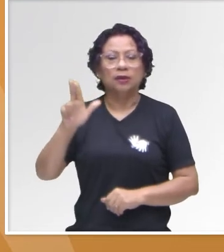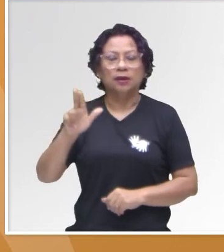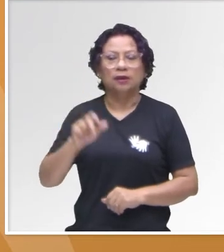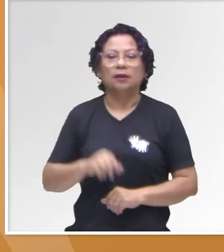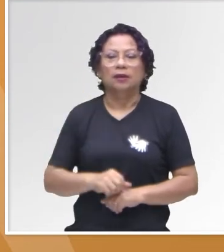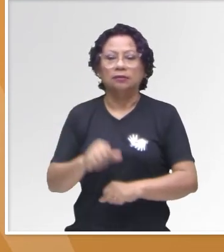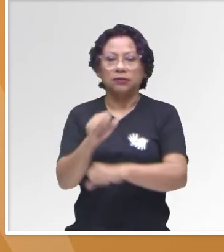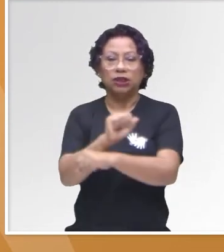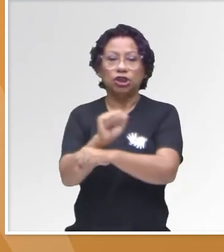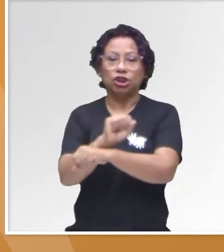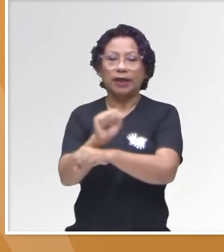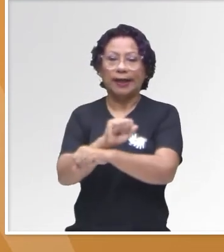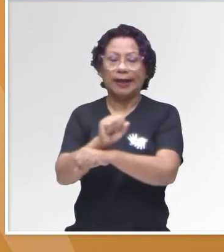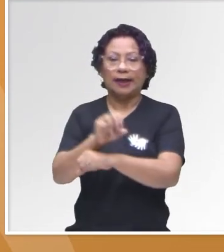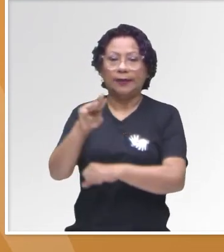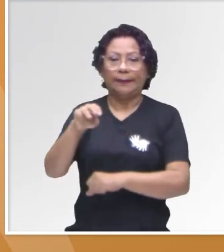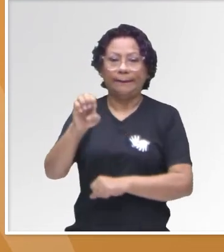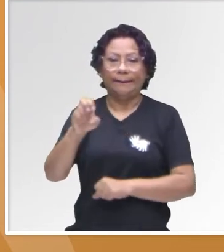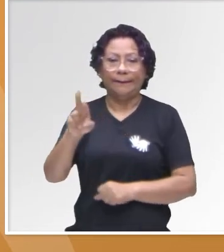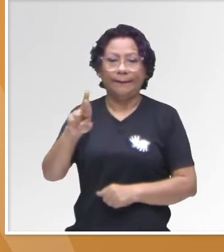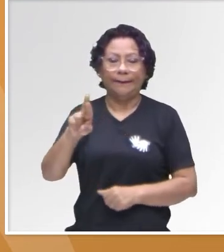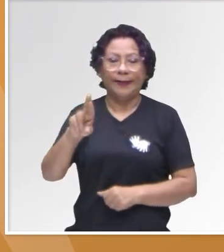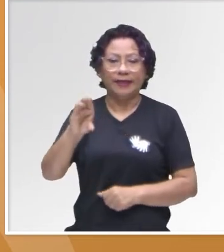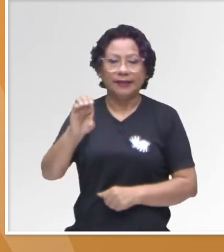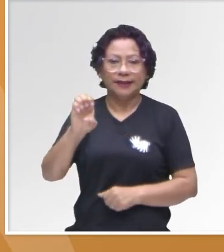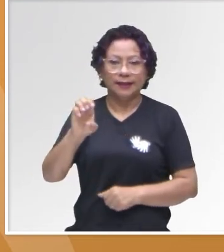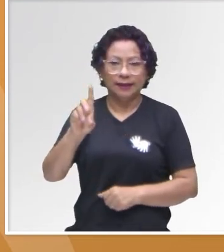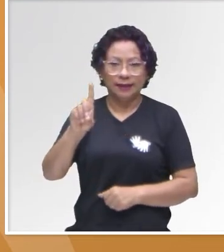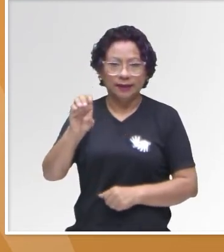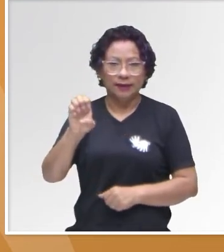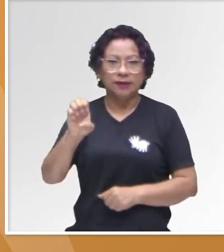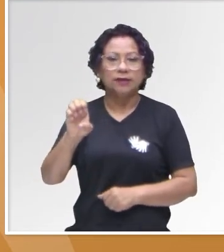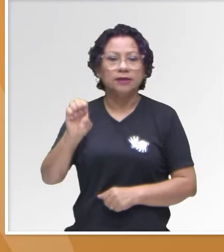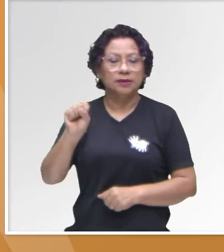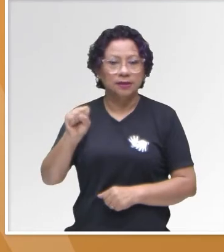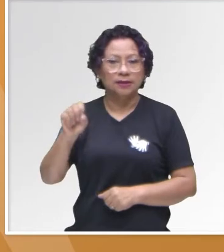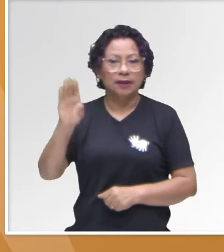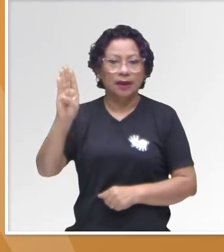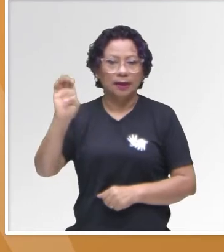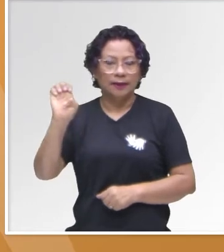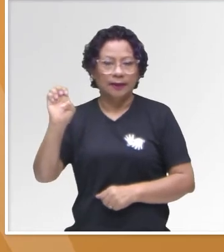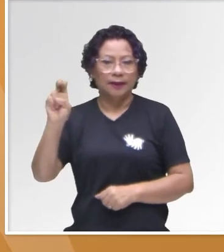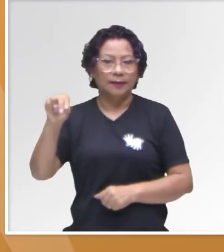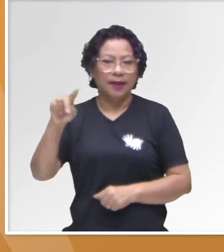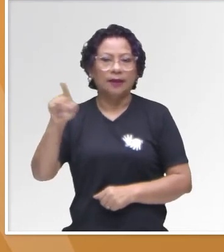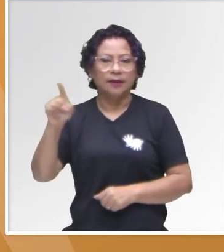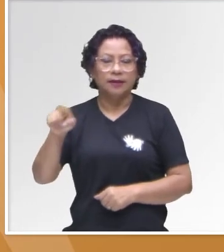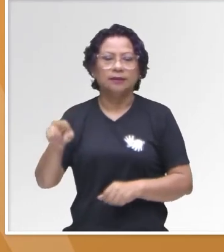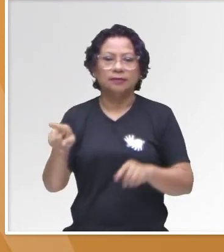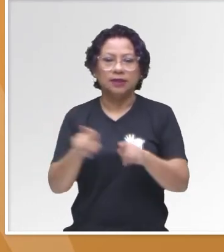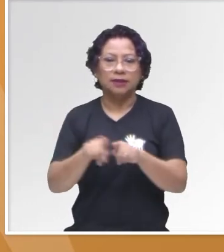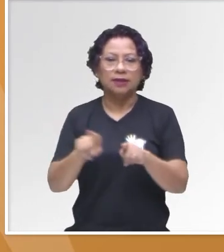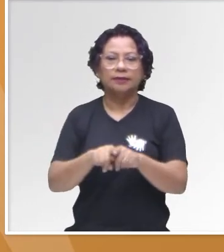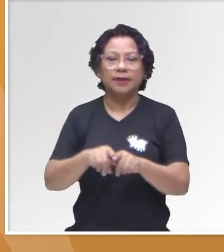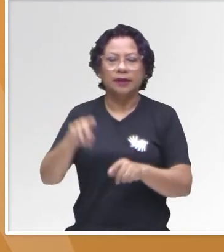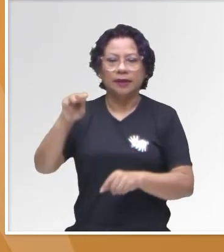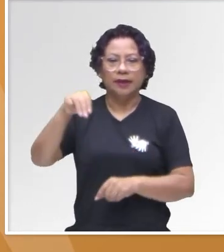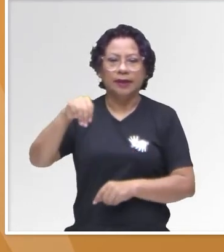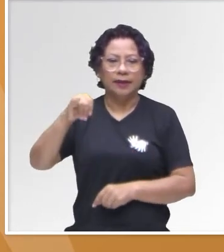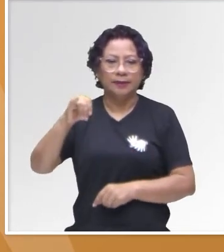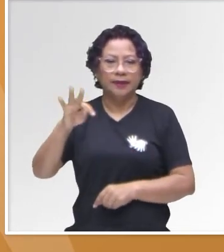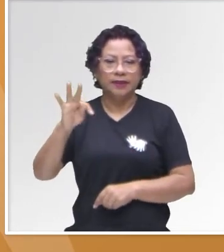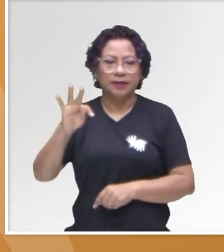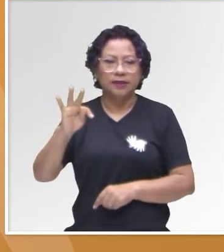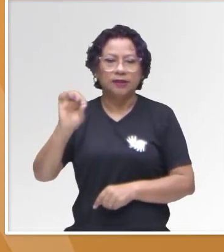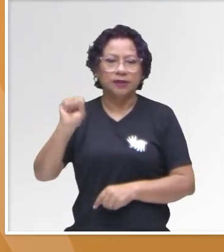de automóveis. Então, essas empresas, esse setor industrial, ele está em desenvolvimento, né? Então, esses